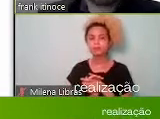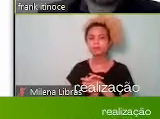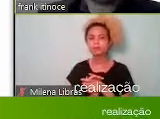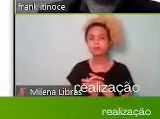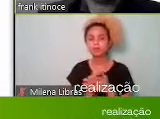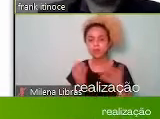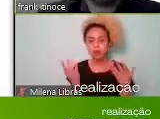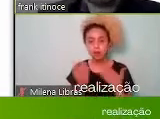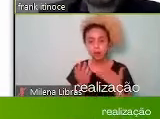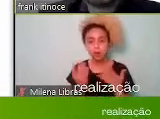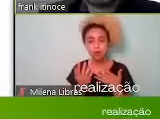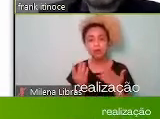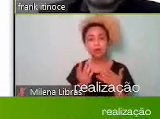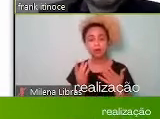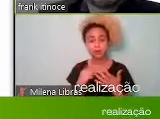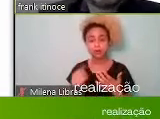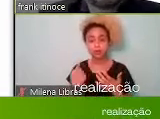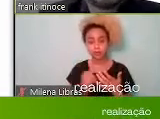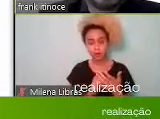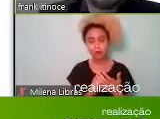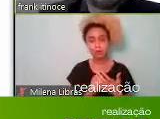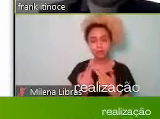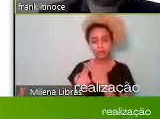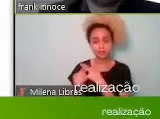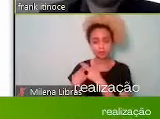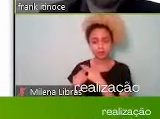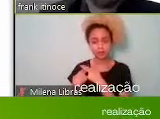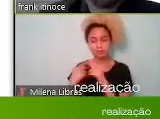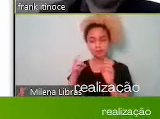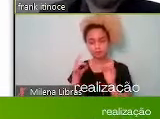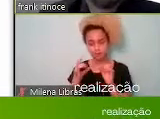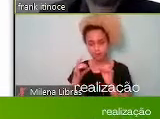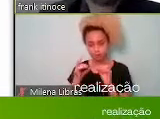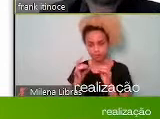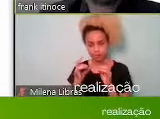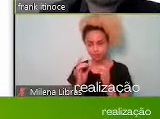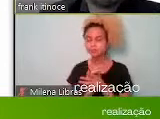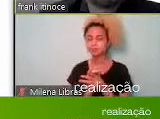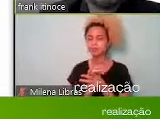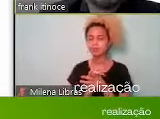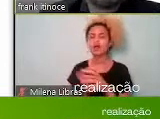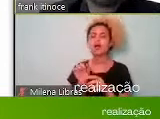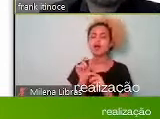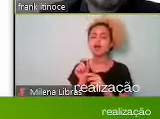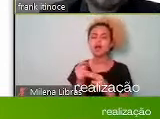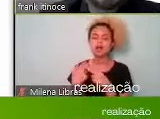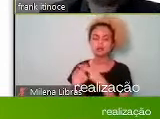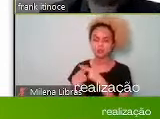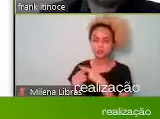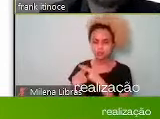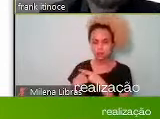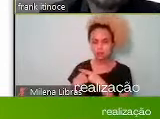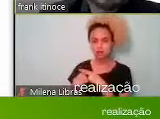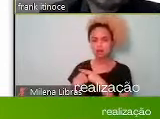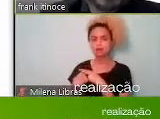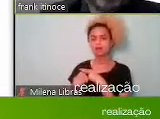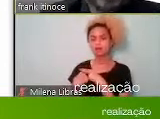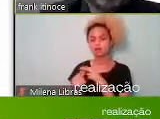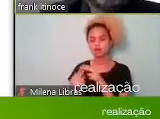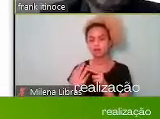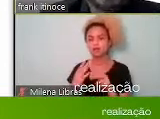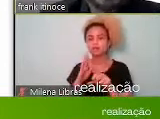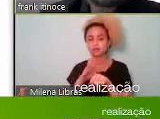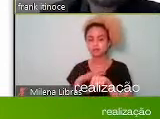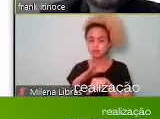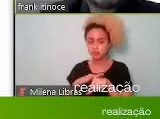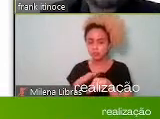somos nós. Agora somos nós os responsáveis técnicos. E é o responsável pela obra adotar,